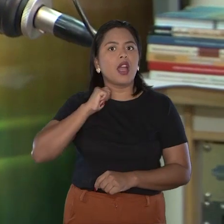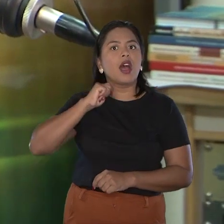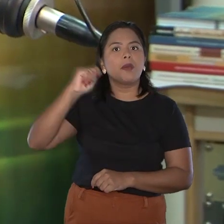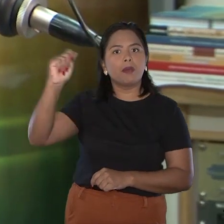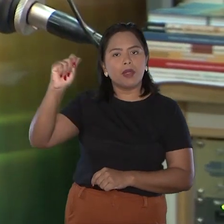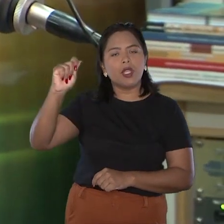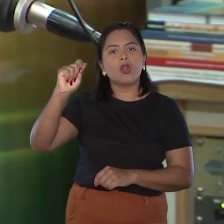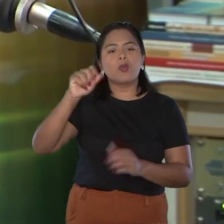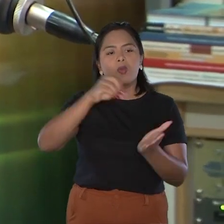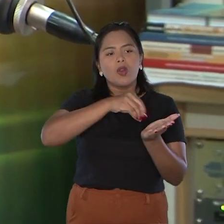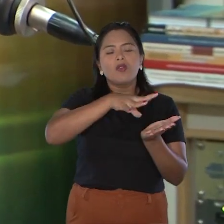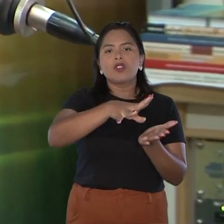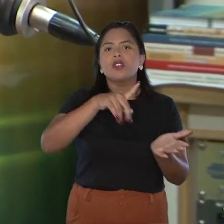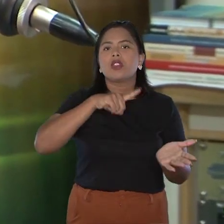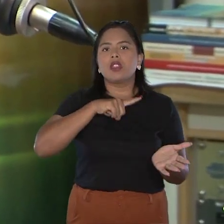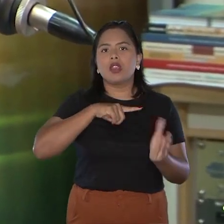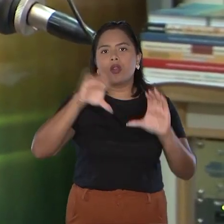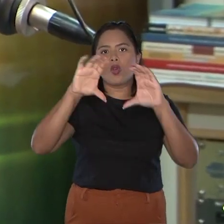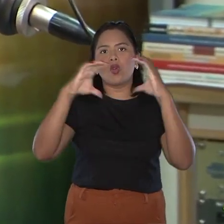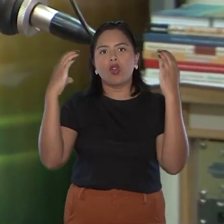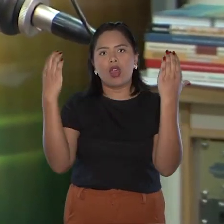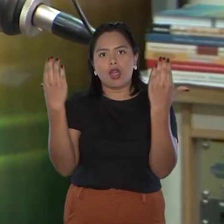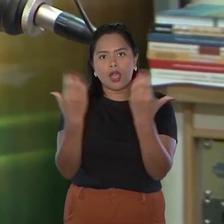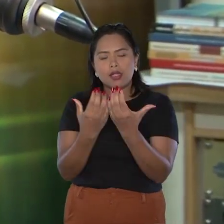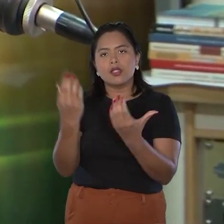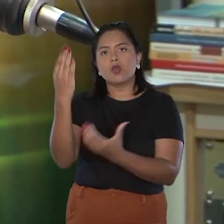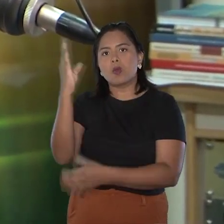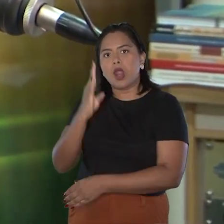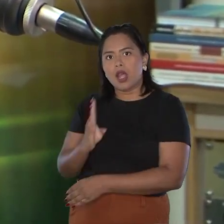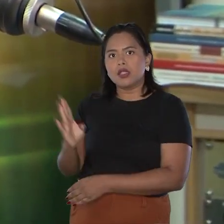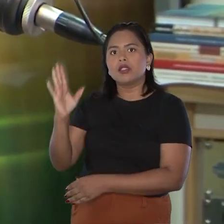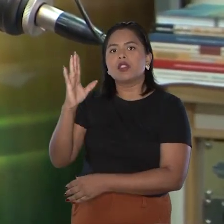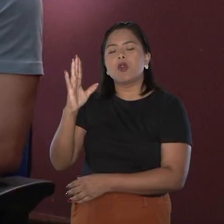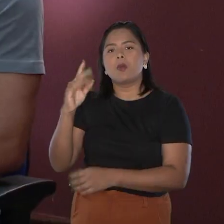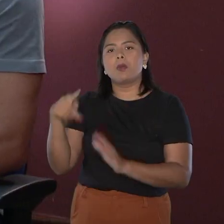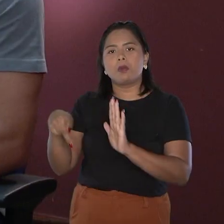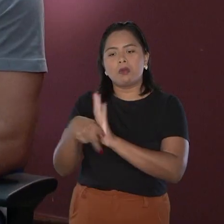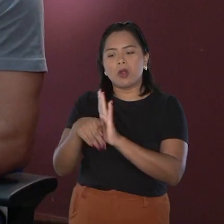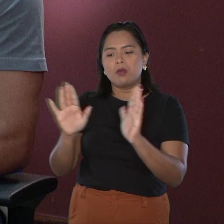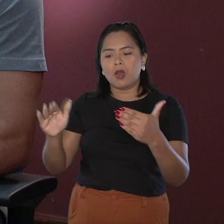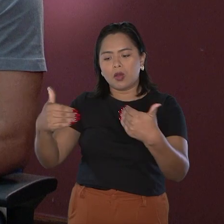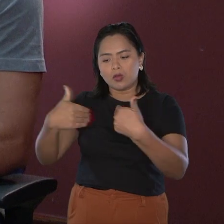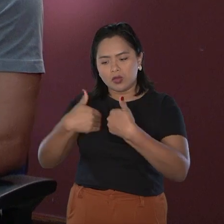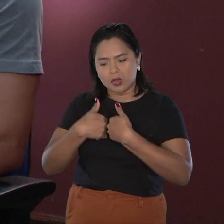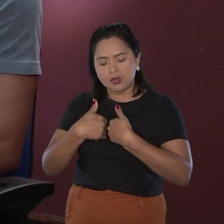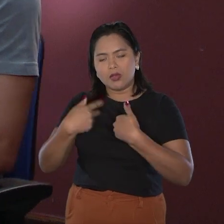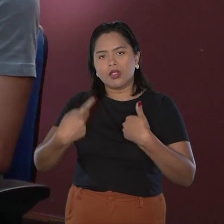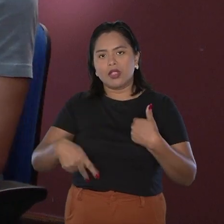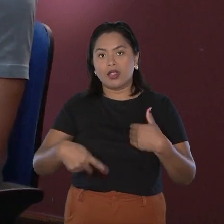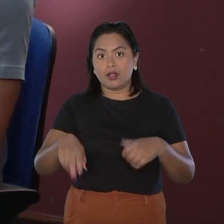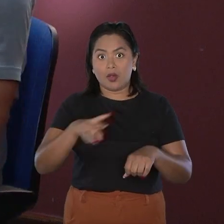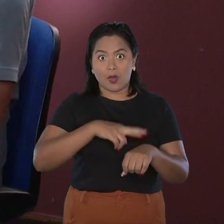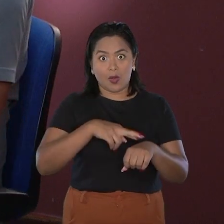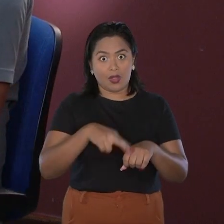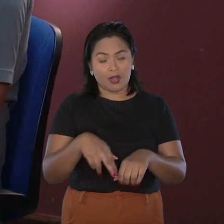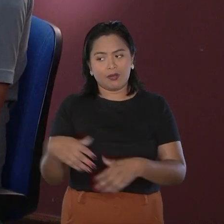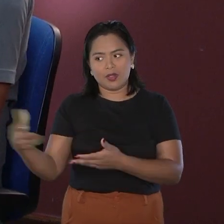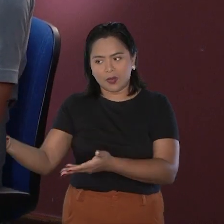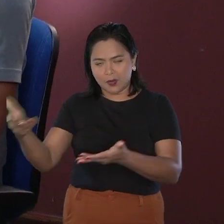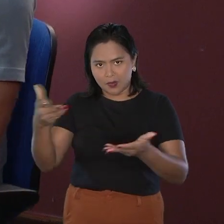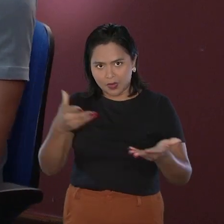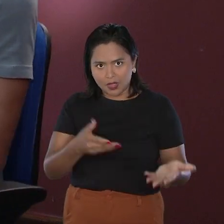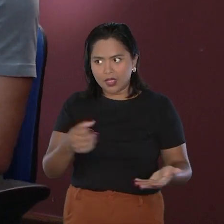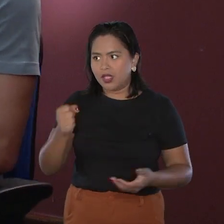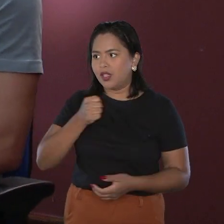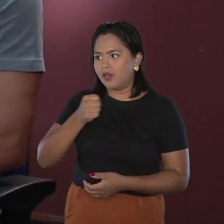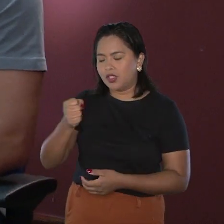Internacional sobre o transtorno do espectro autista em Roraima nossos entrevistados são Coordenador Geral